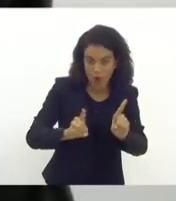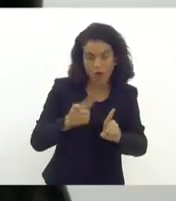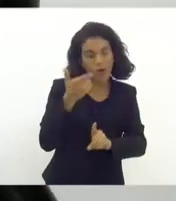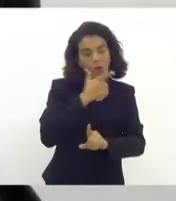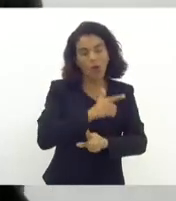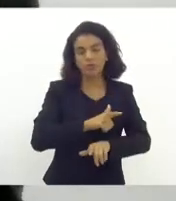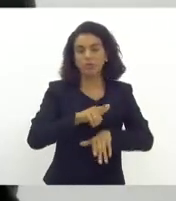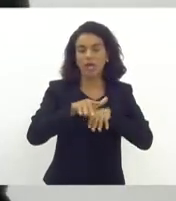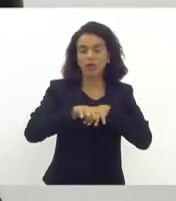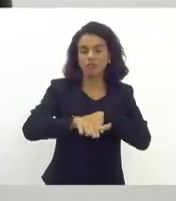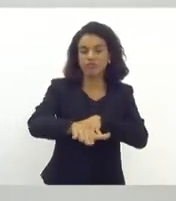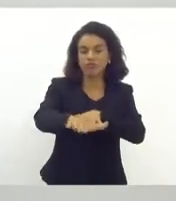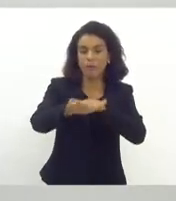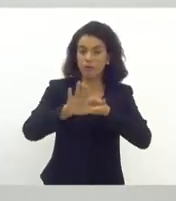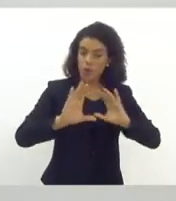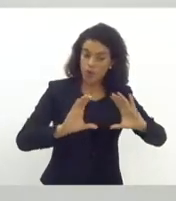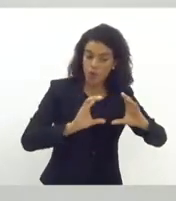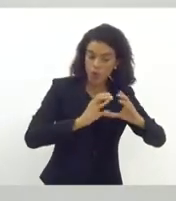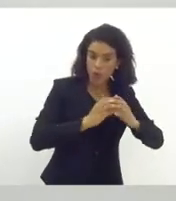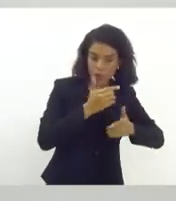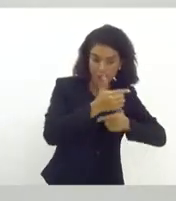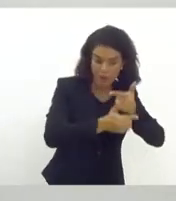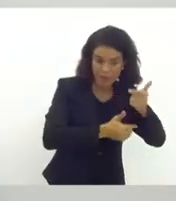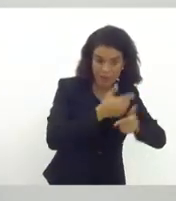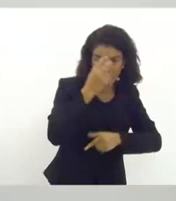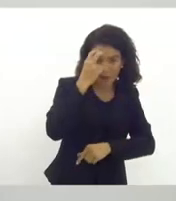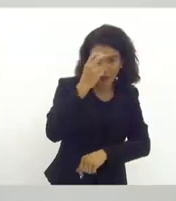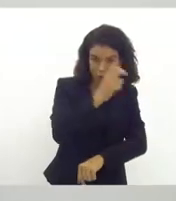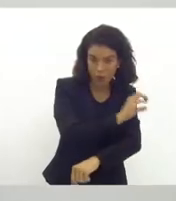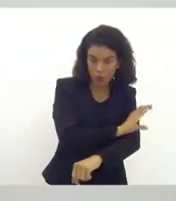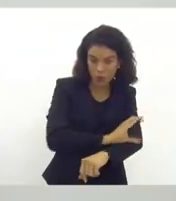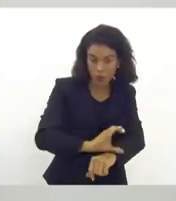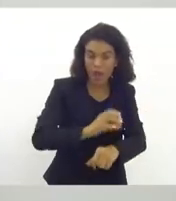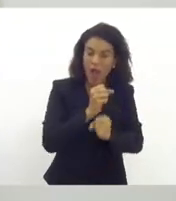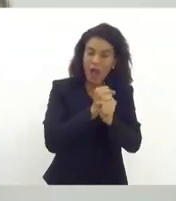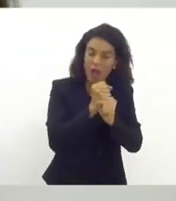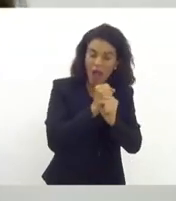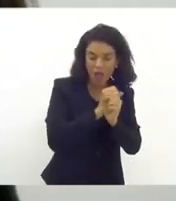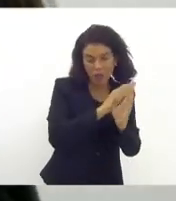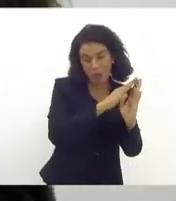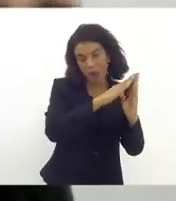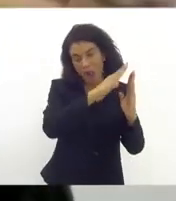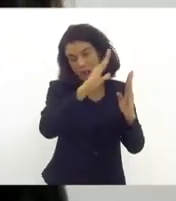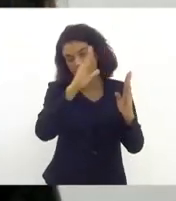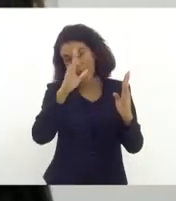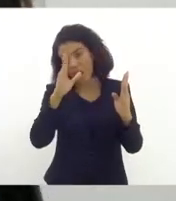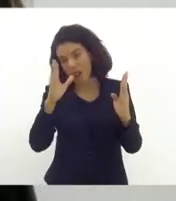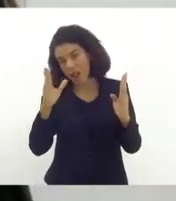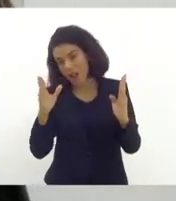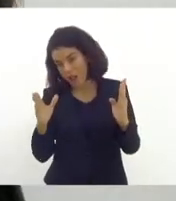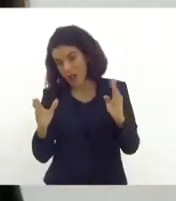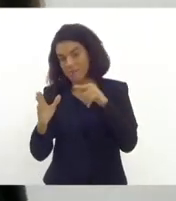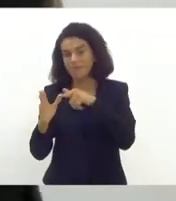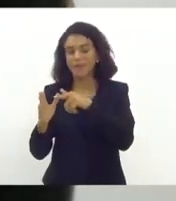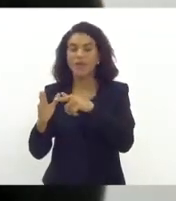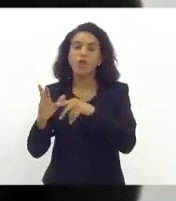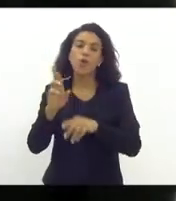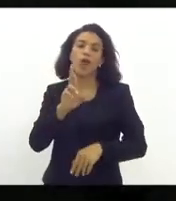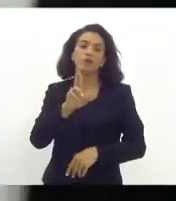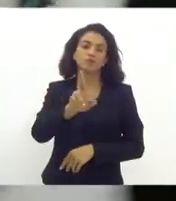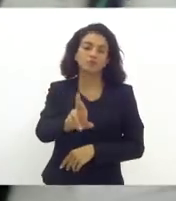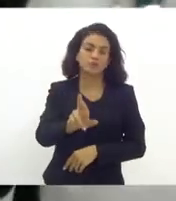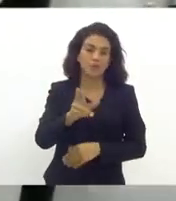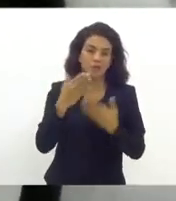a gente tinha que ser grupos que trabalha na cultura o ano todo e redonda no carnaval